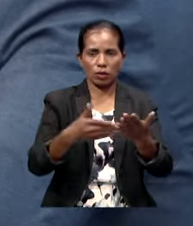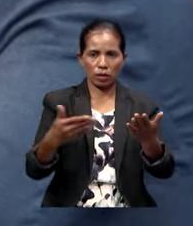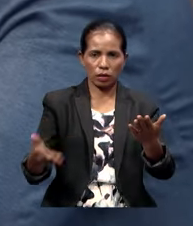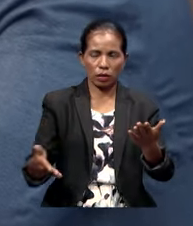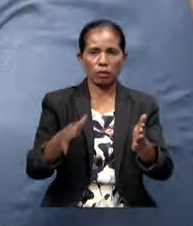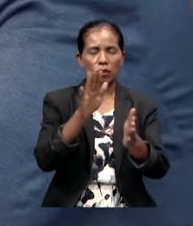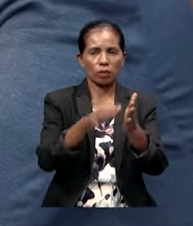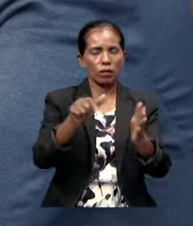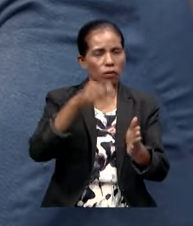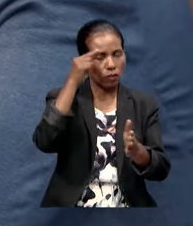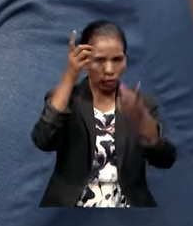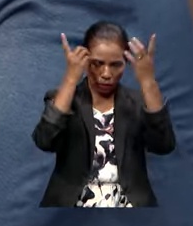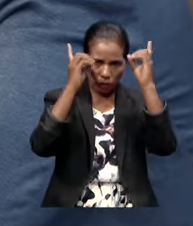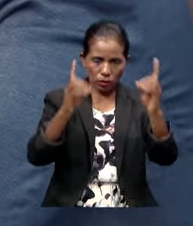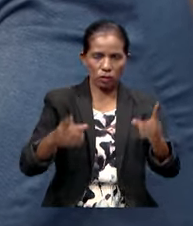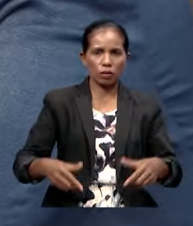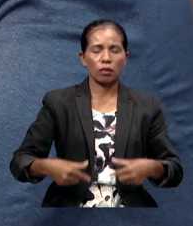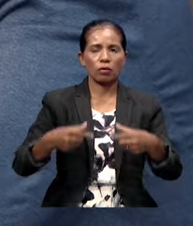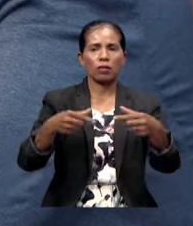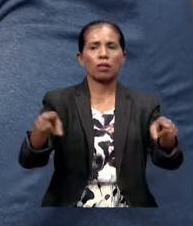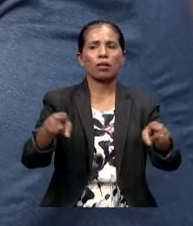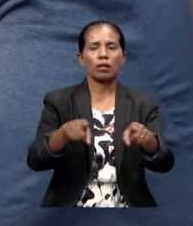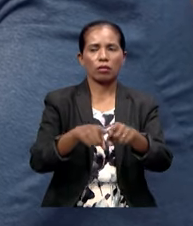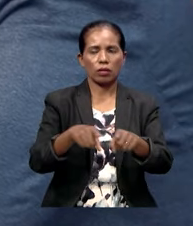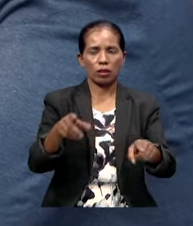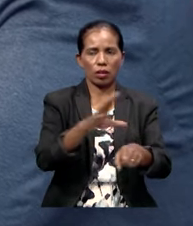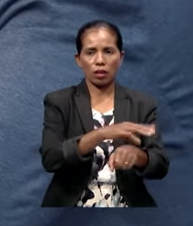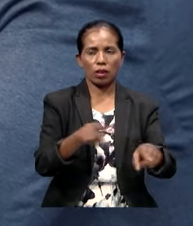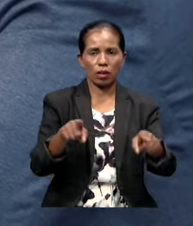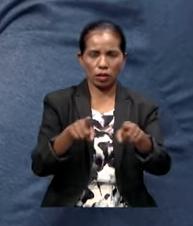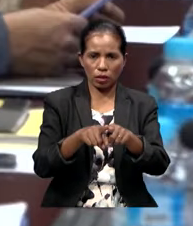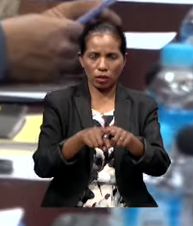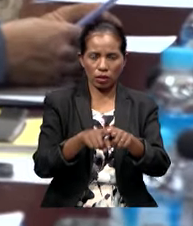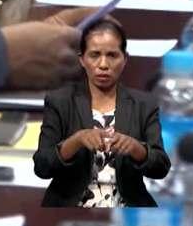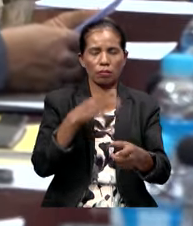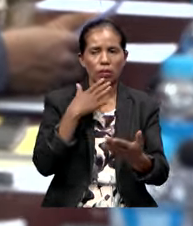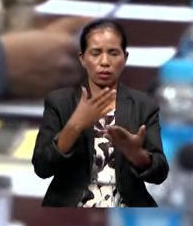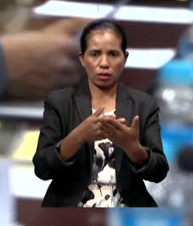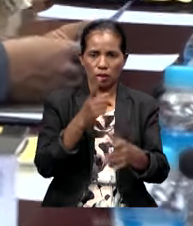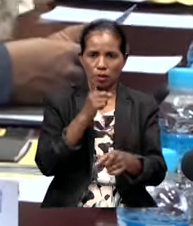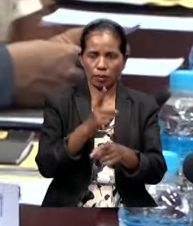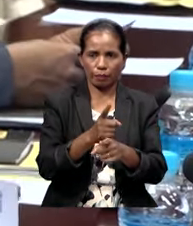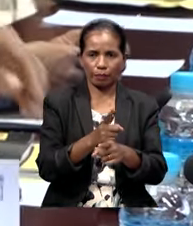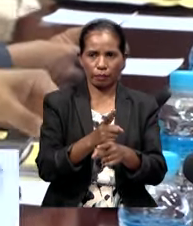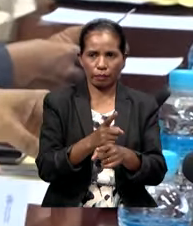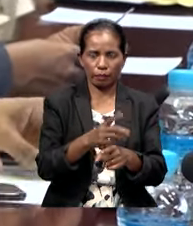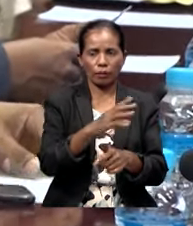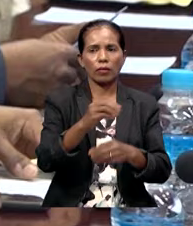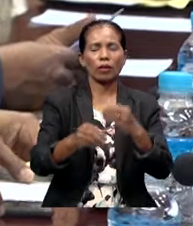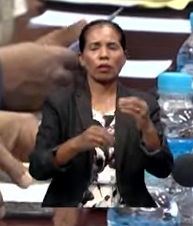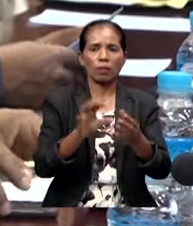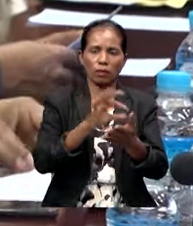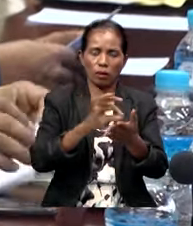tun governo decidi halo doação hanesan alternativa ida nebe viável liu. Despesa Sira kona ba